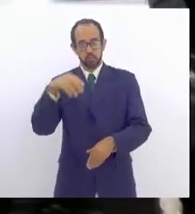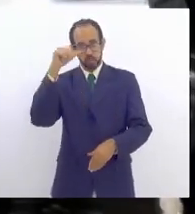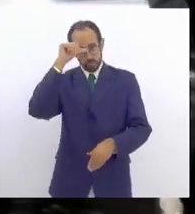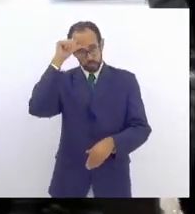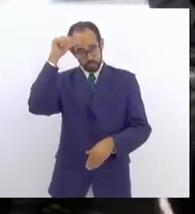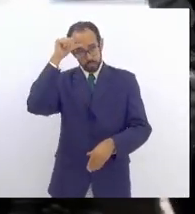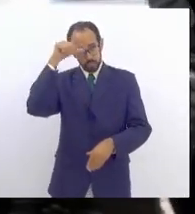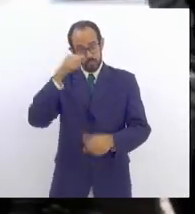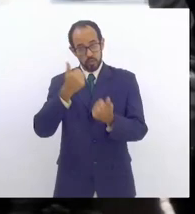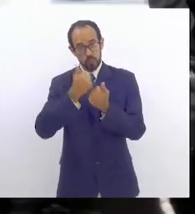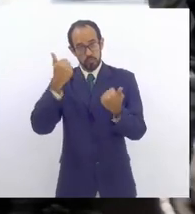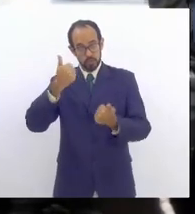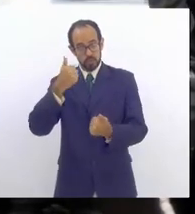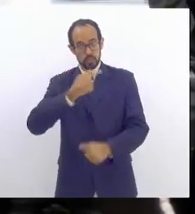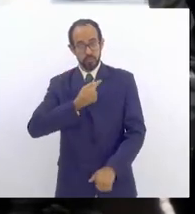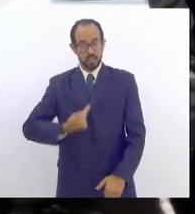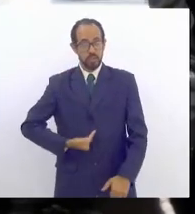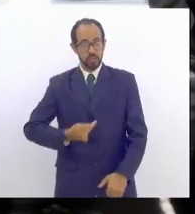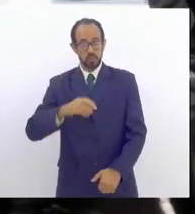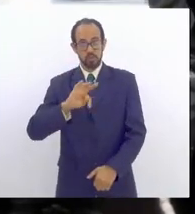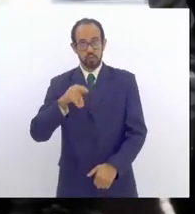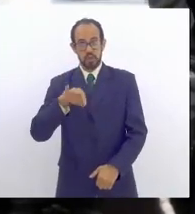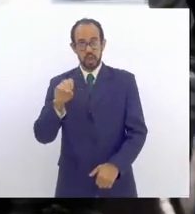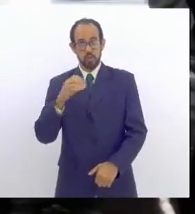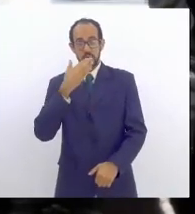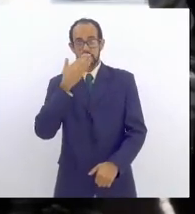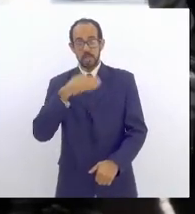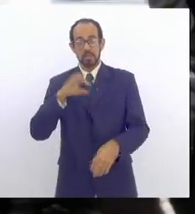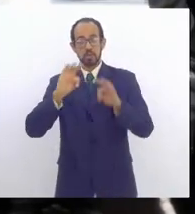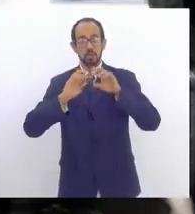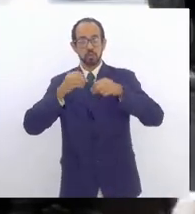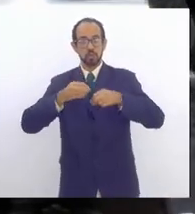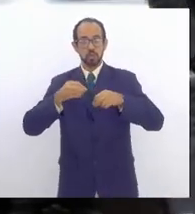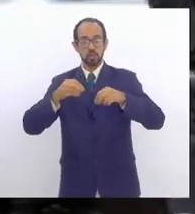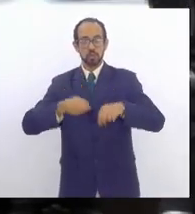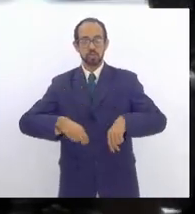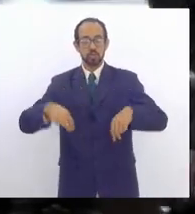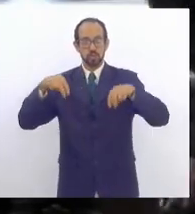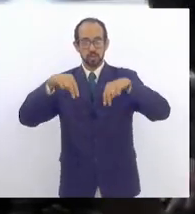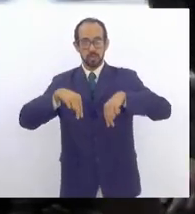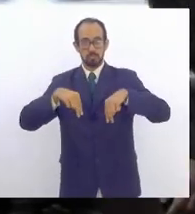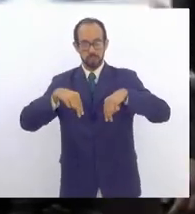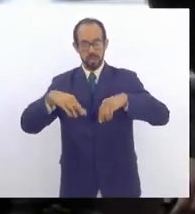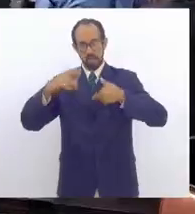Tiago Pampolha, peço a todos os presentes que se coloquem em posição de respeito.